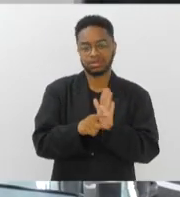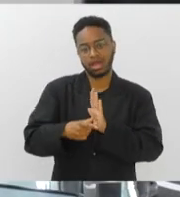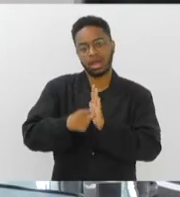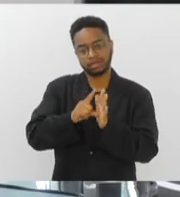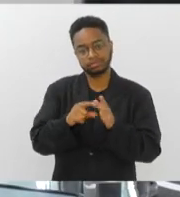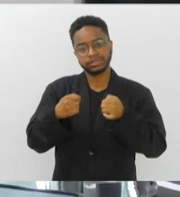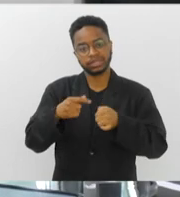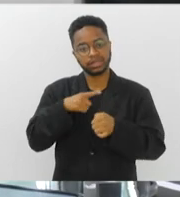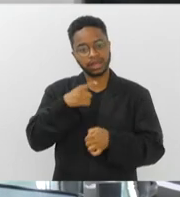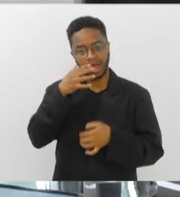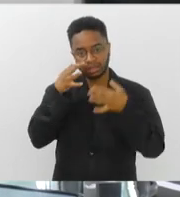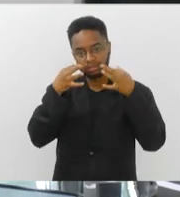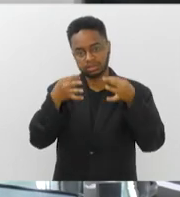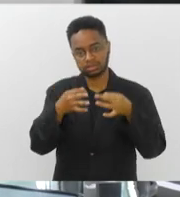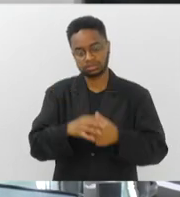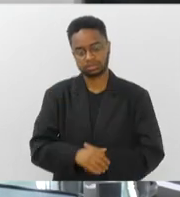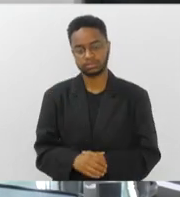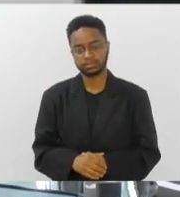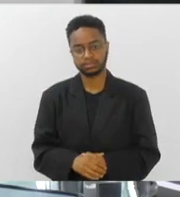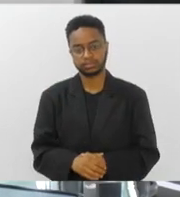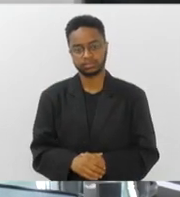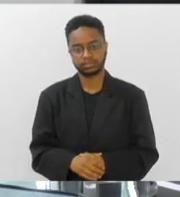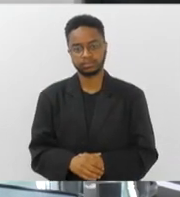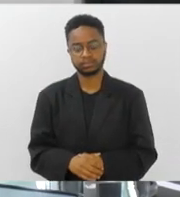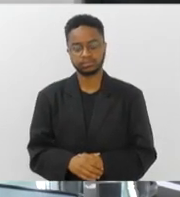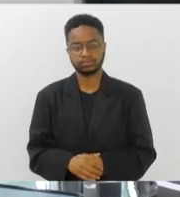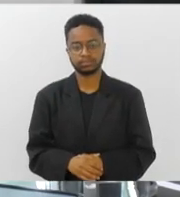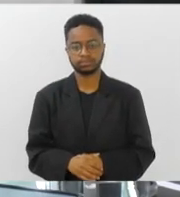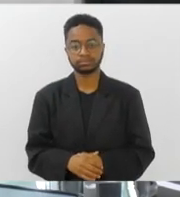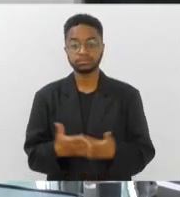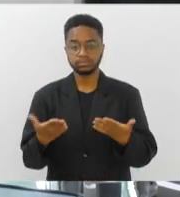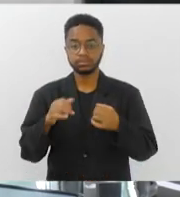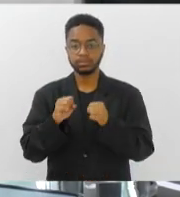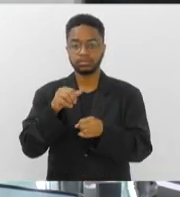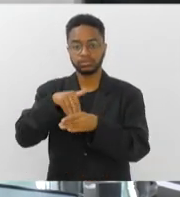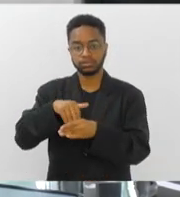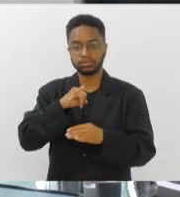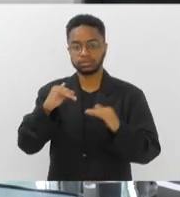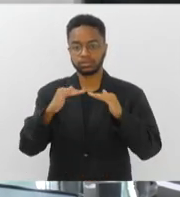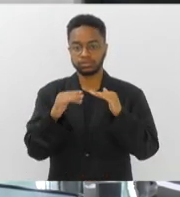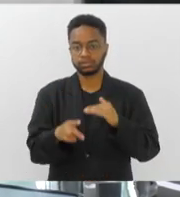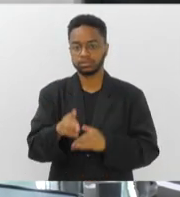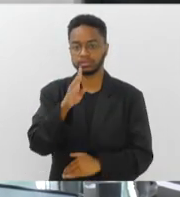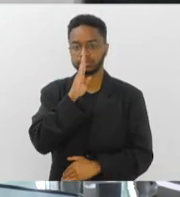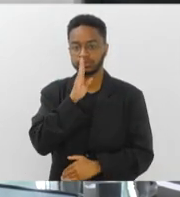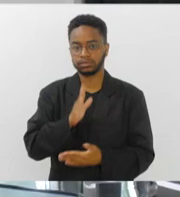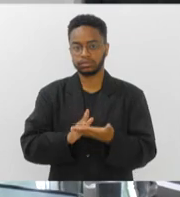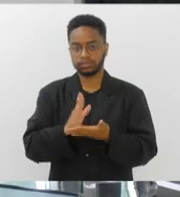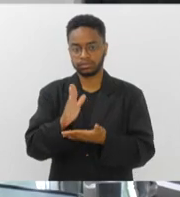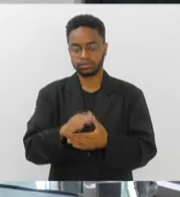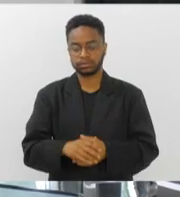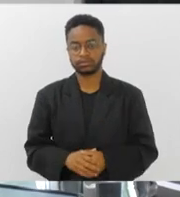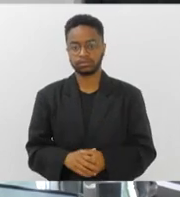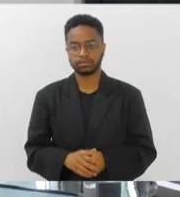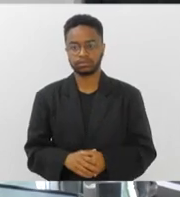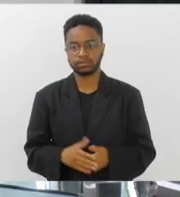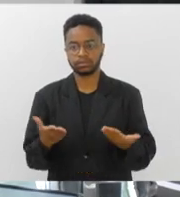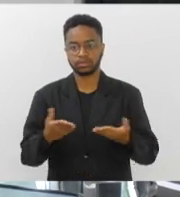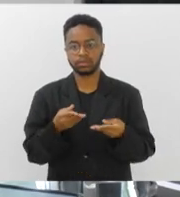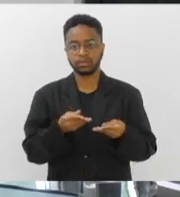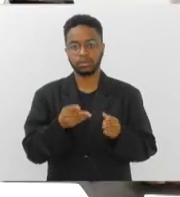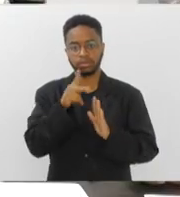Atenção. Então... Em votação, os senhores que aprovam permaneçam como estão. Aprovado, o projeto